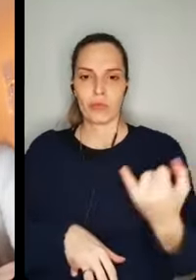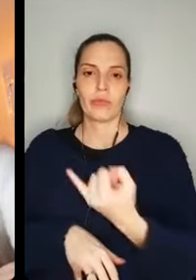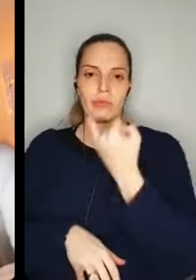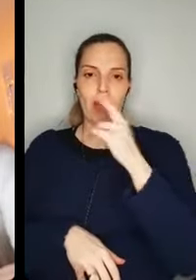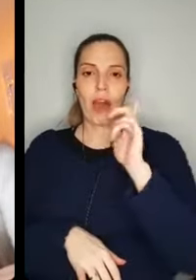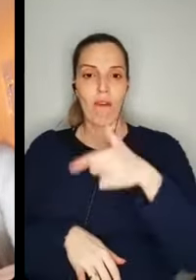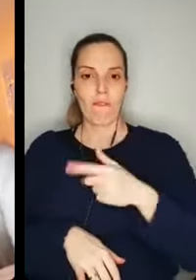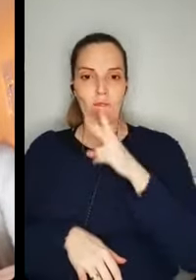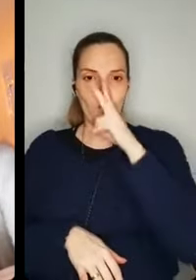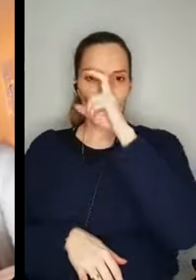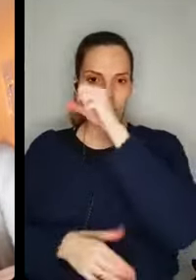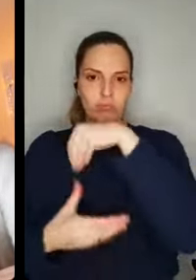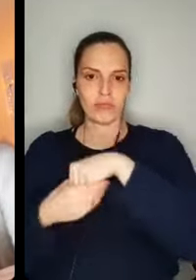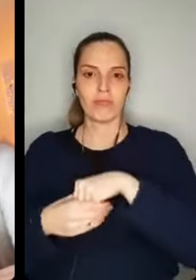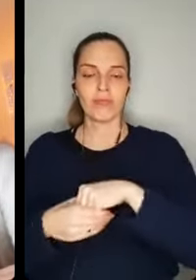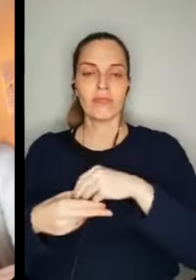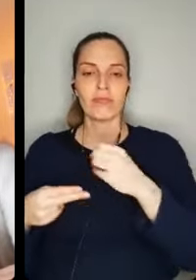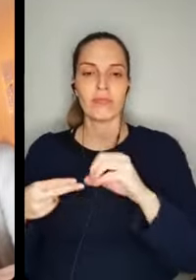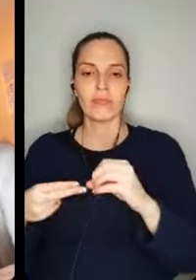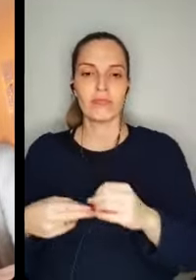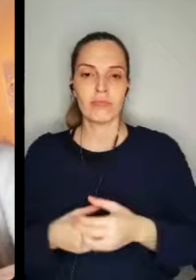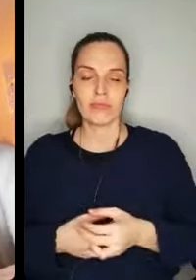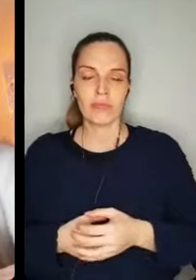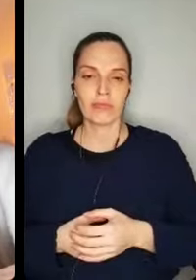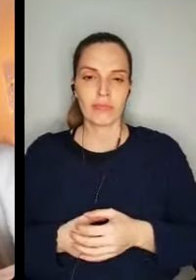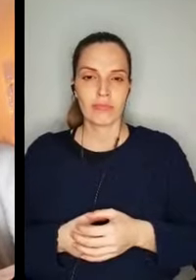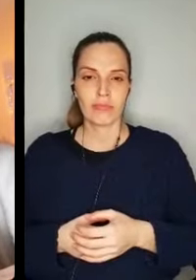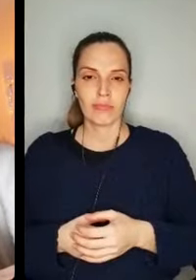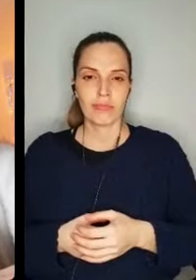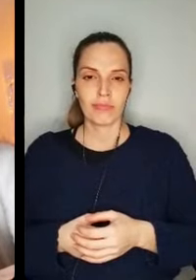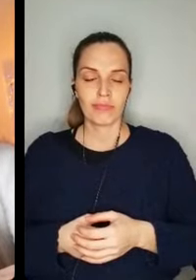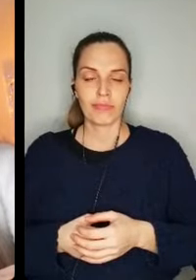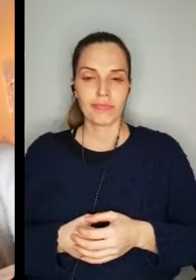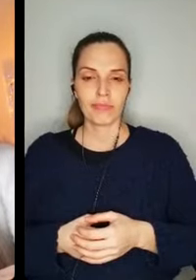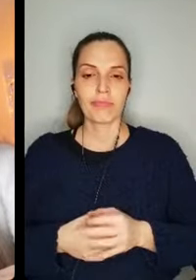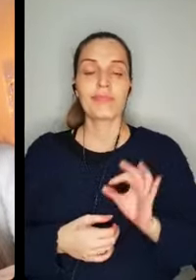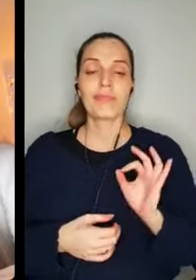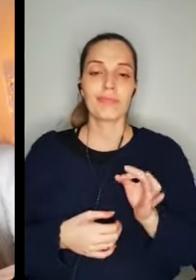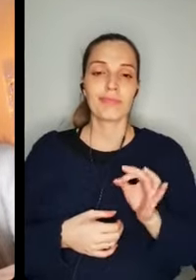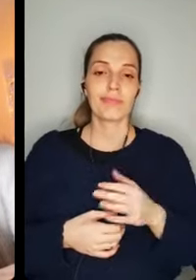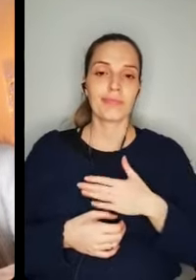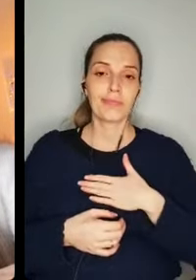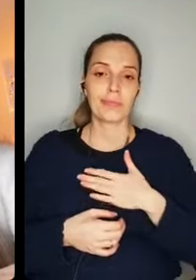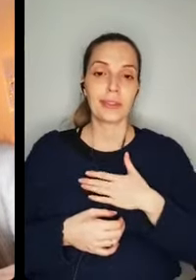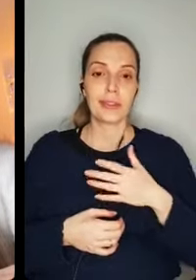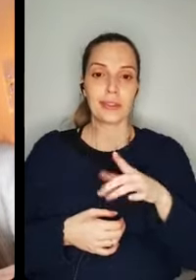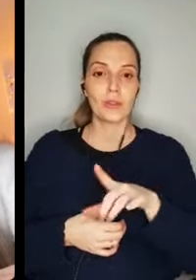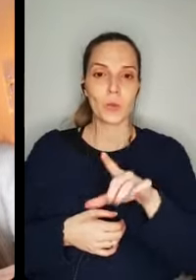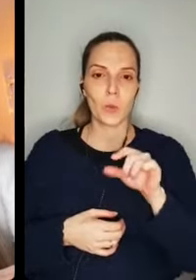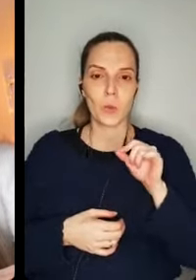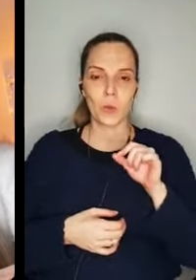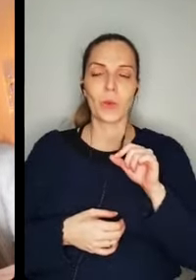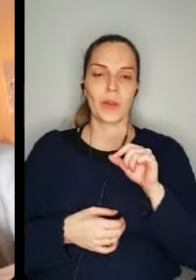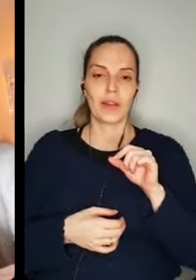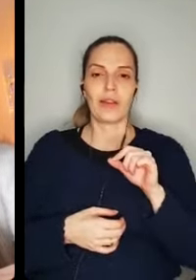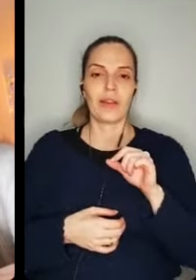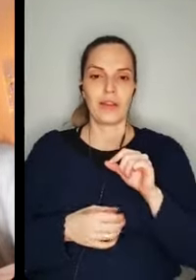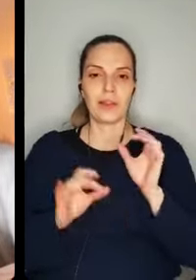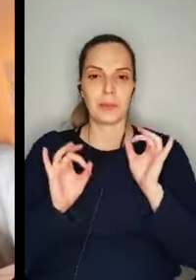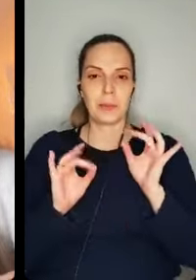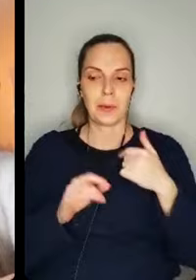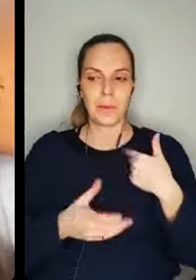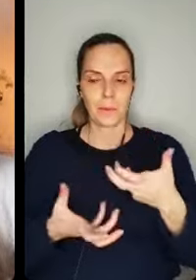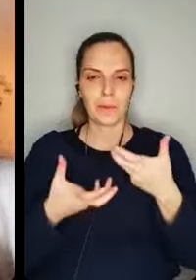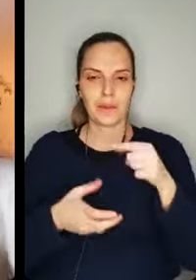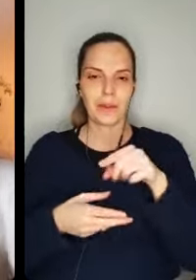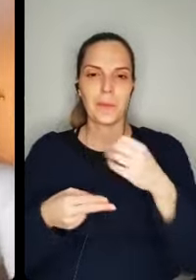bem forte. É, para mim, uma das escolhas que mais pesaram foi essa possibilidade de ter ver